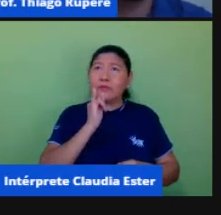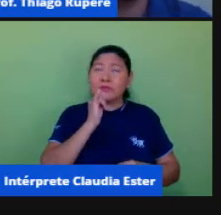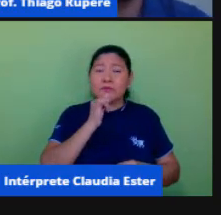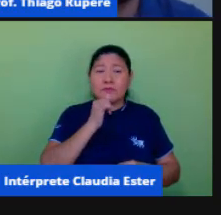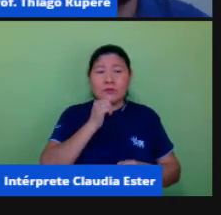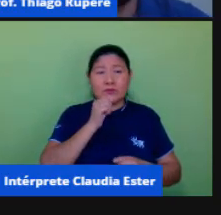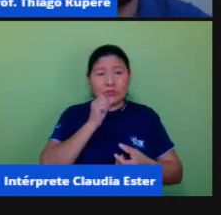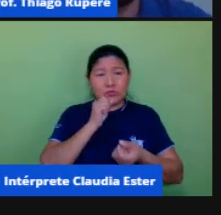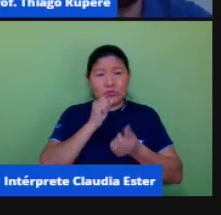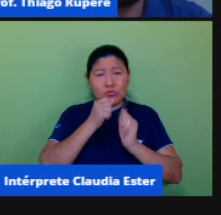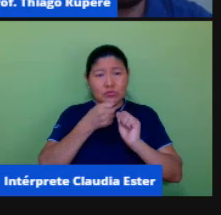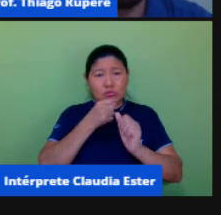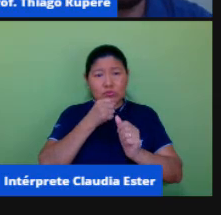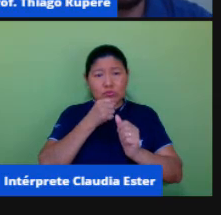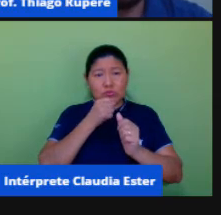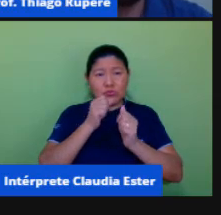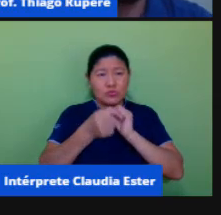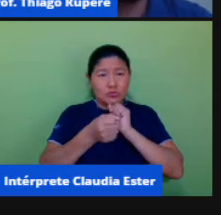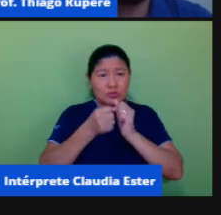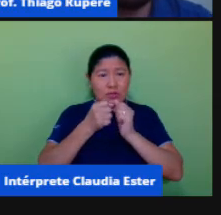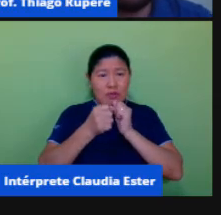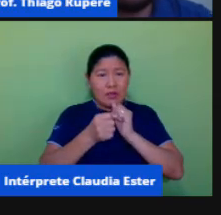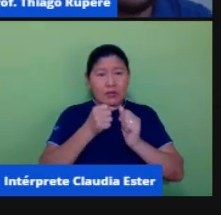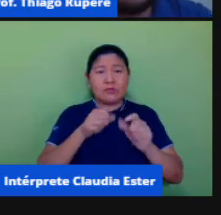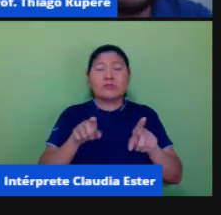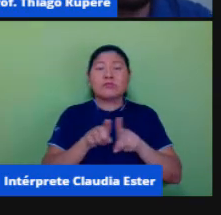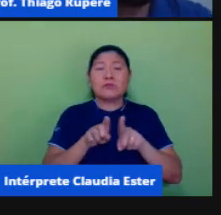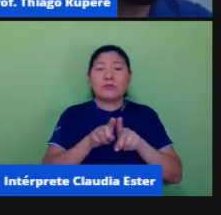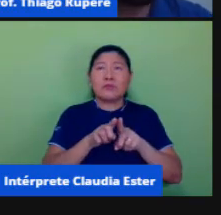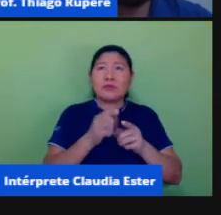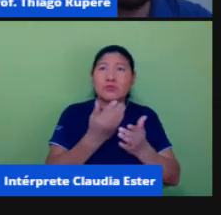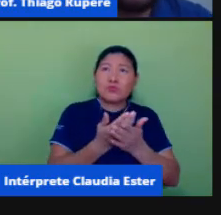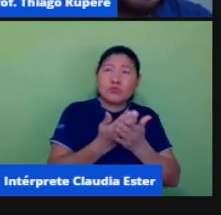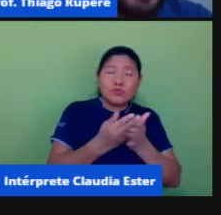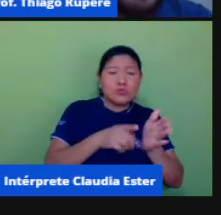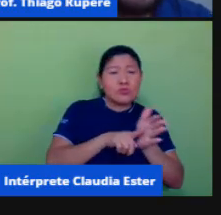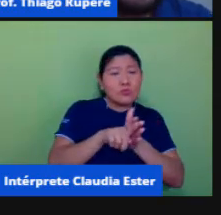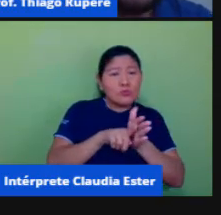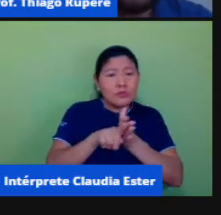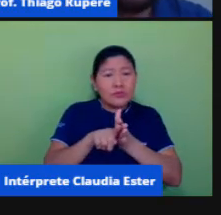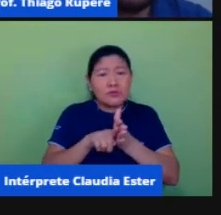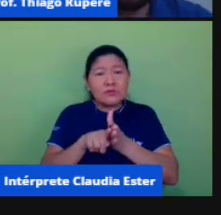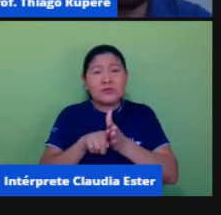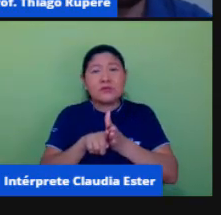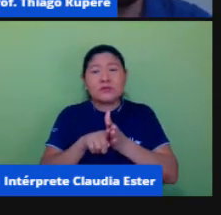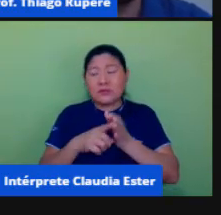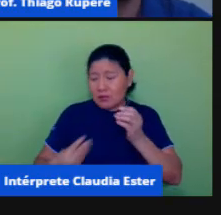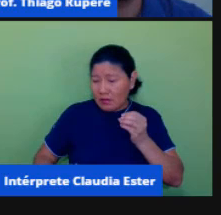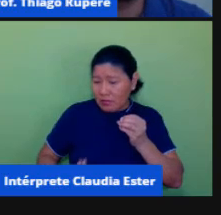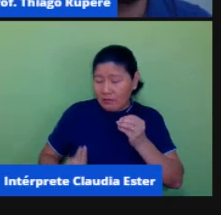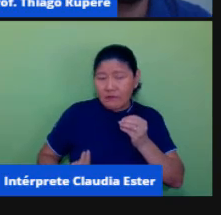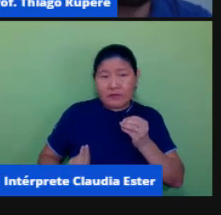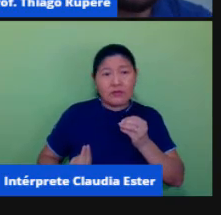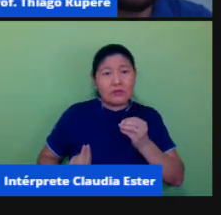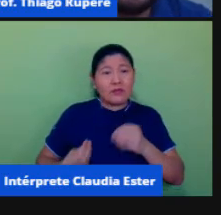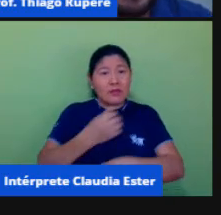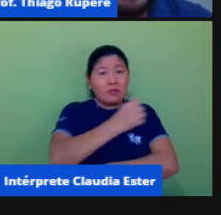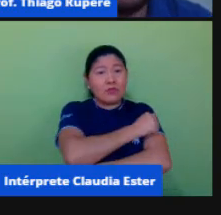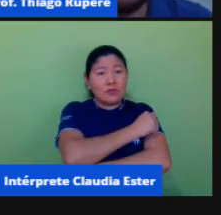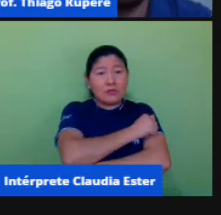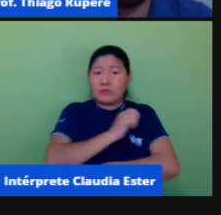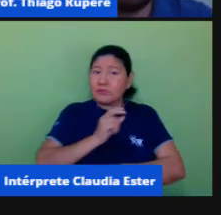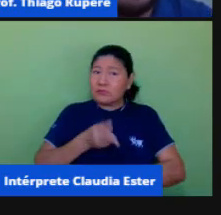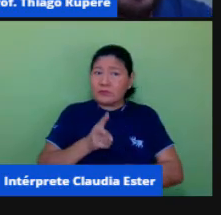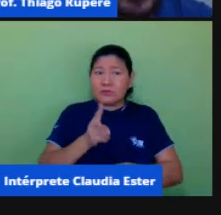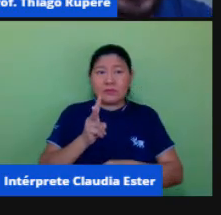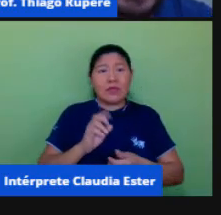midiática, está muito presente na vida dos alunos. Estudo e pesquisa, muito presente na vida dos alunos. Campo de atuação, que é